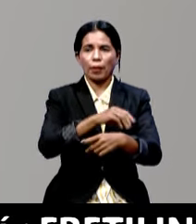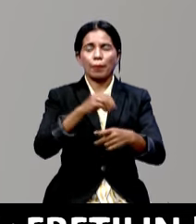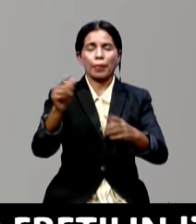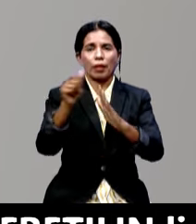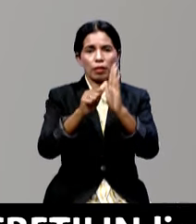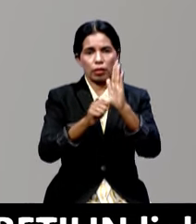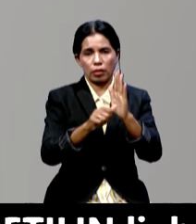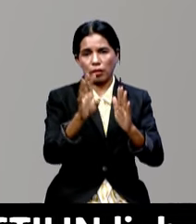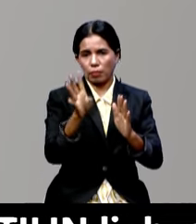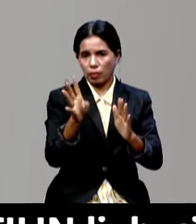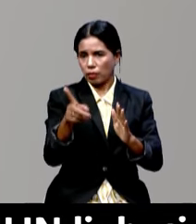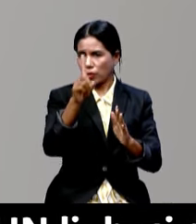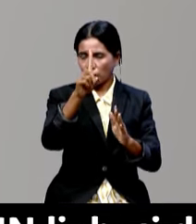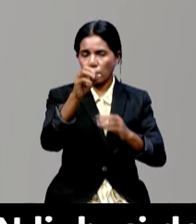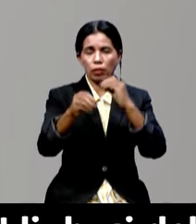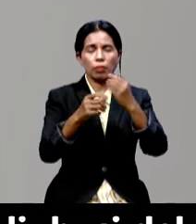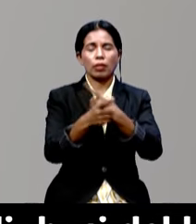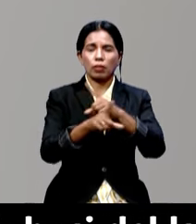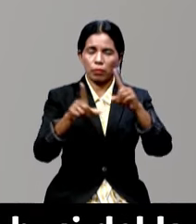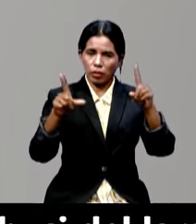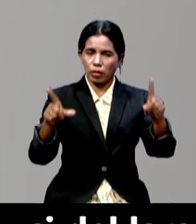artigo ratnulo restringida com a liberdade de